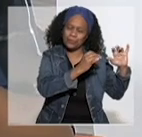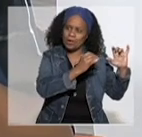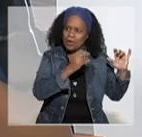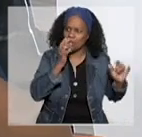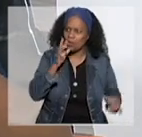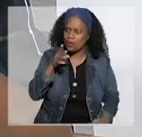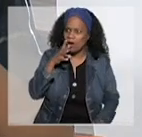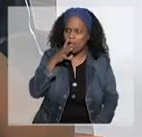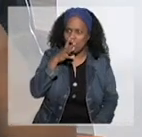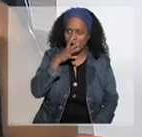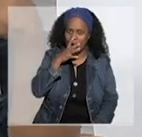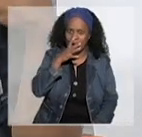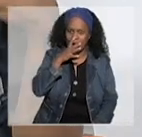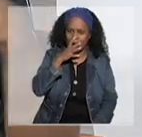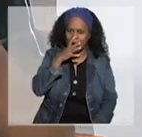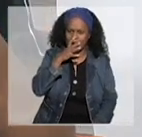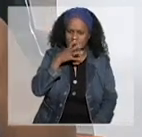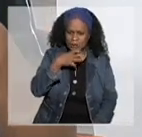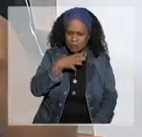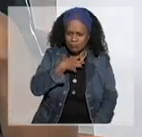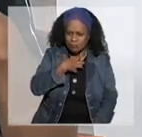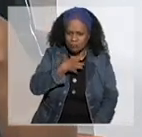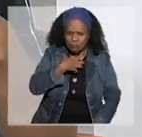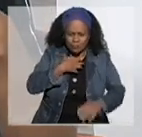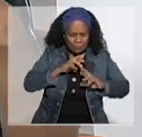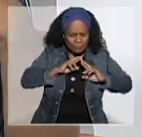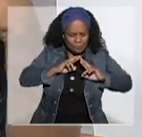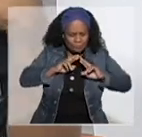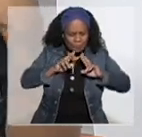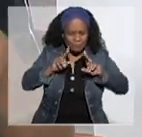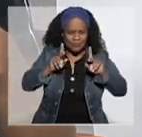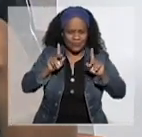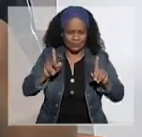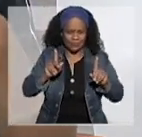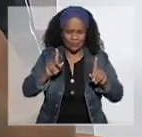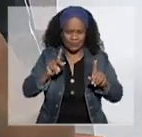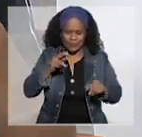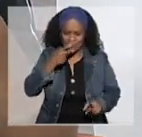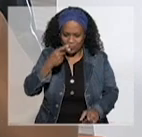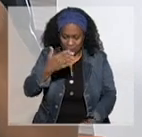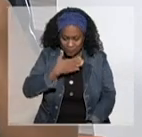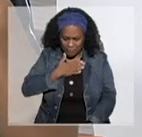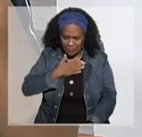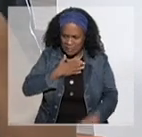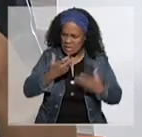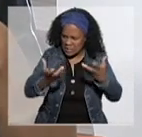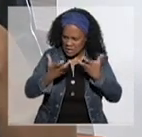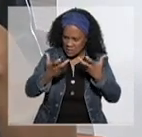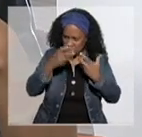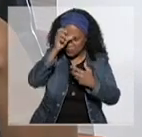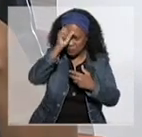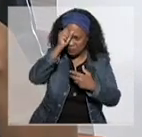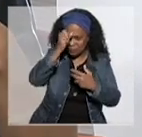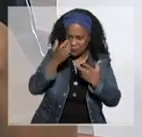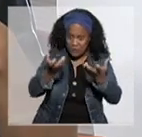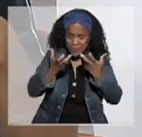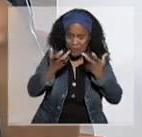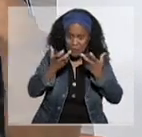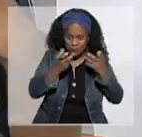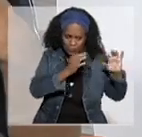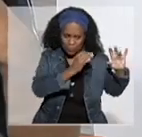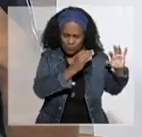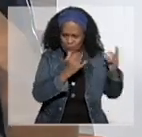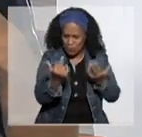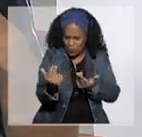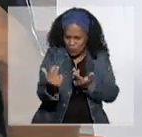vi ele tocando, eu senti algo dentro de mim e eu falei pra mim mesmo, eu quero começar a tocar esse instrumento, eu